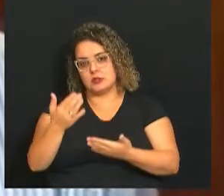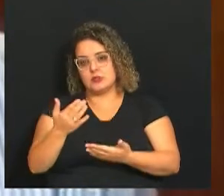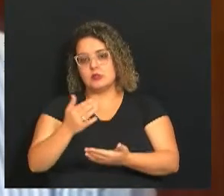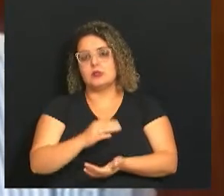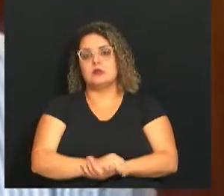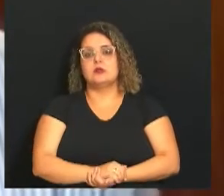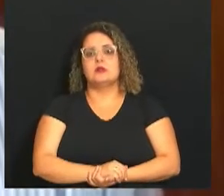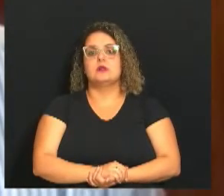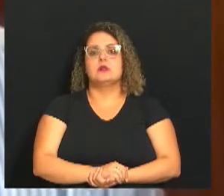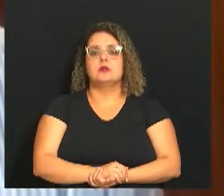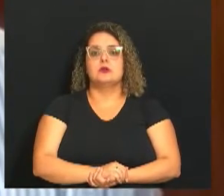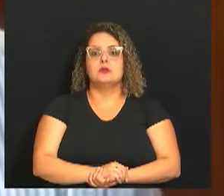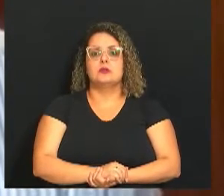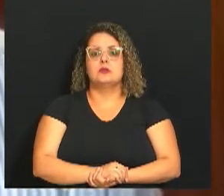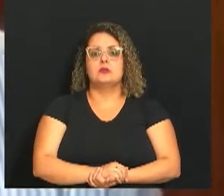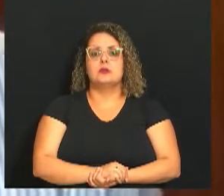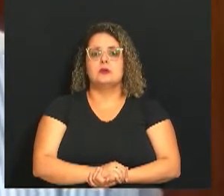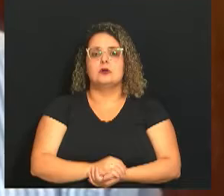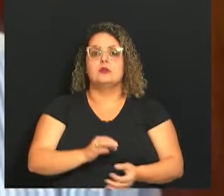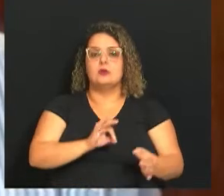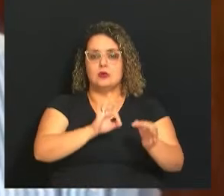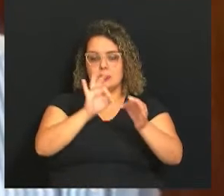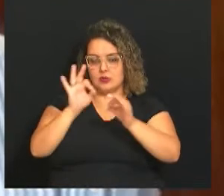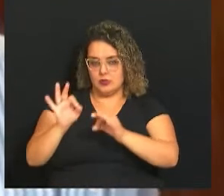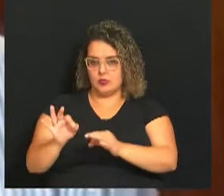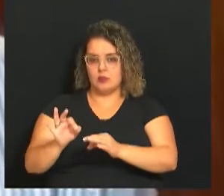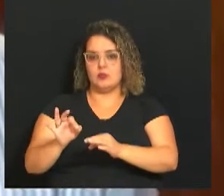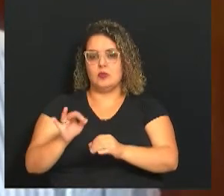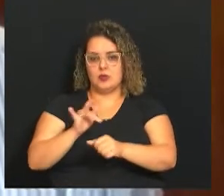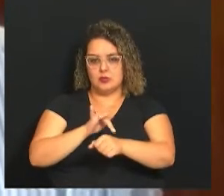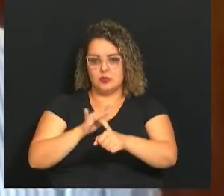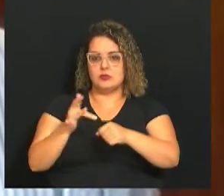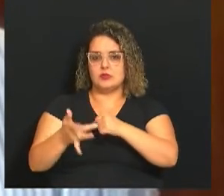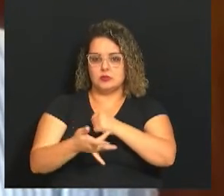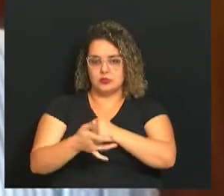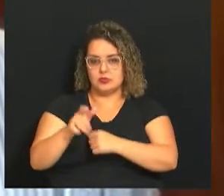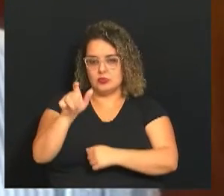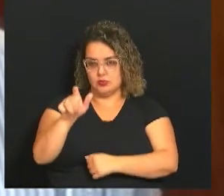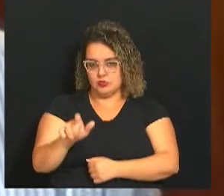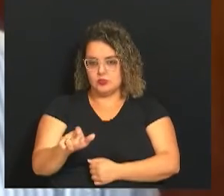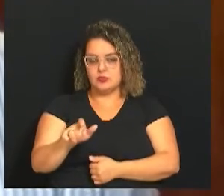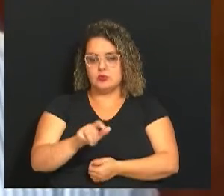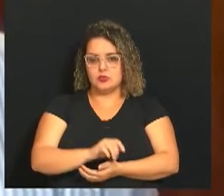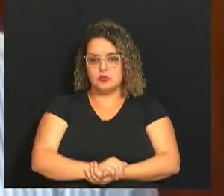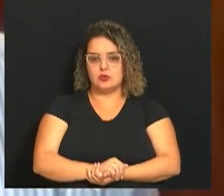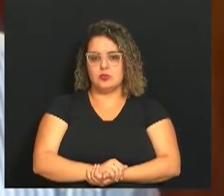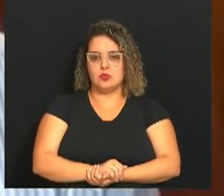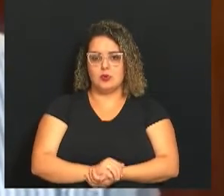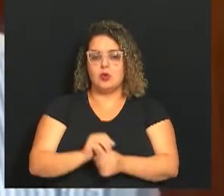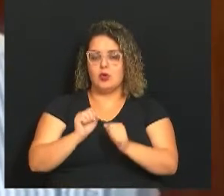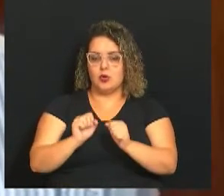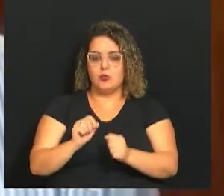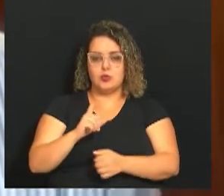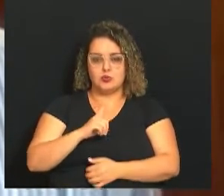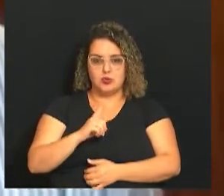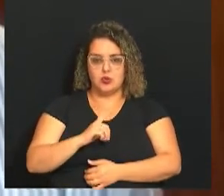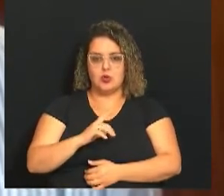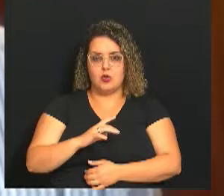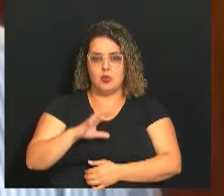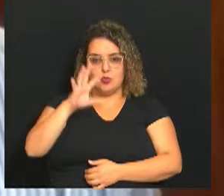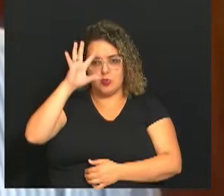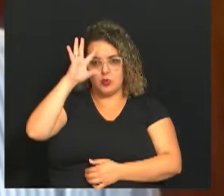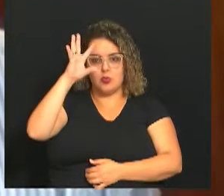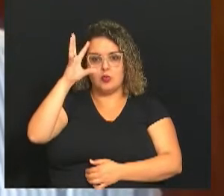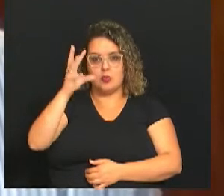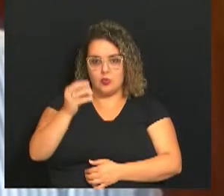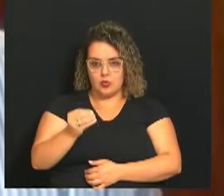Eu acompanho já há um tempo nas redes sociais e pude ter ali o conhecimento,